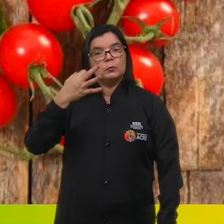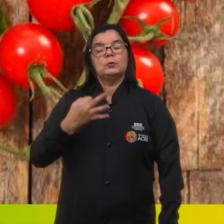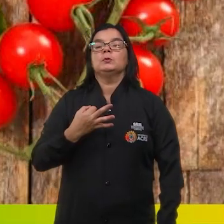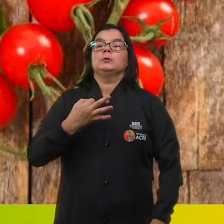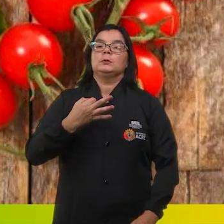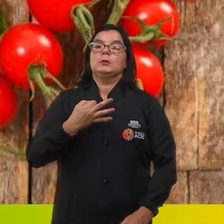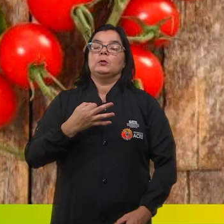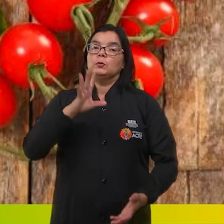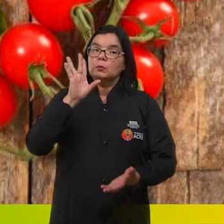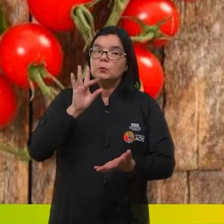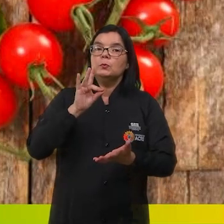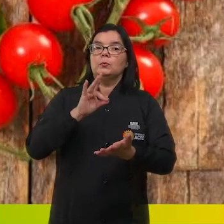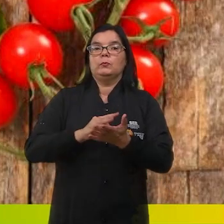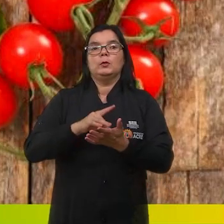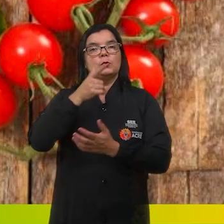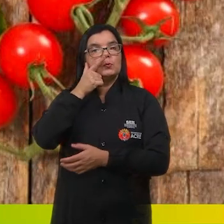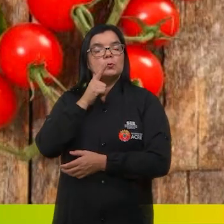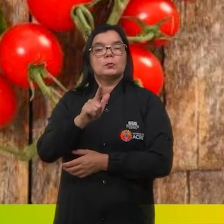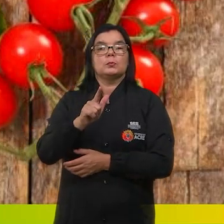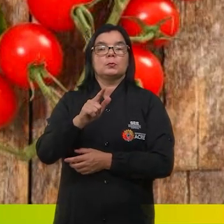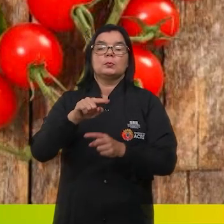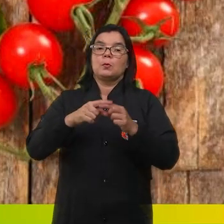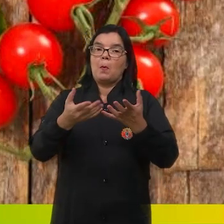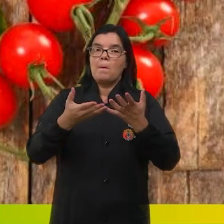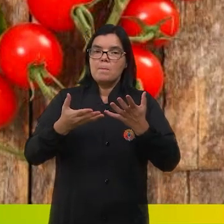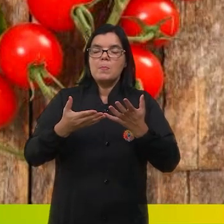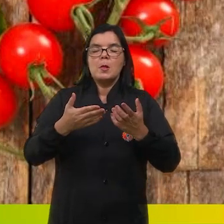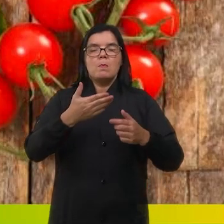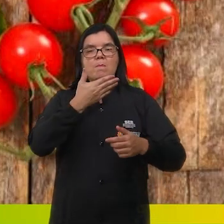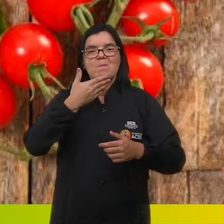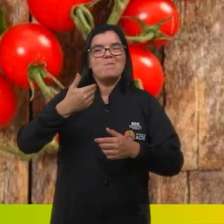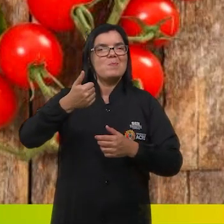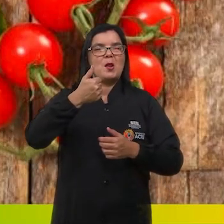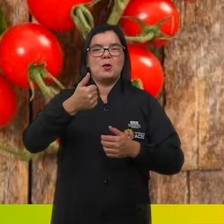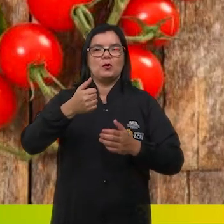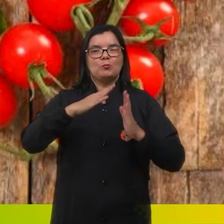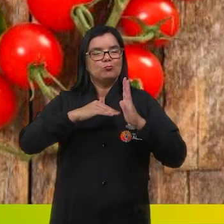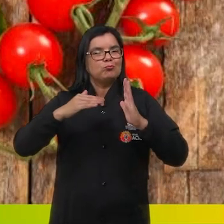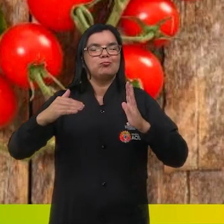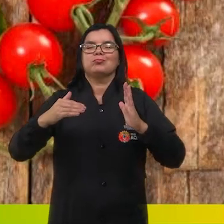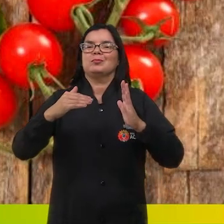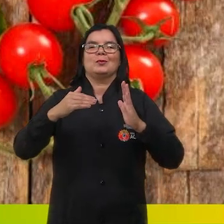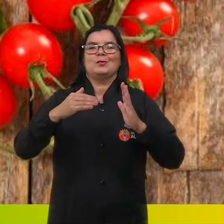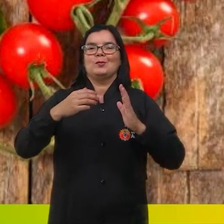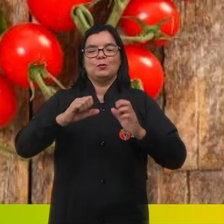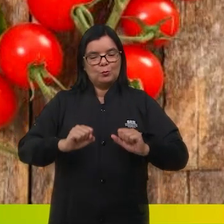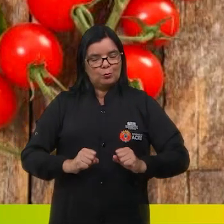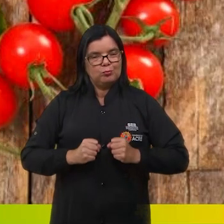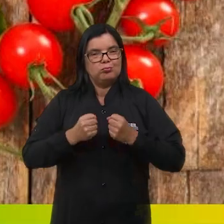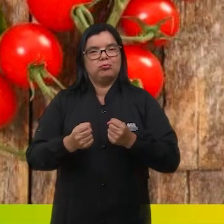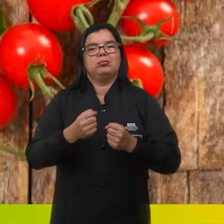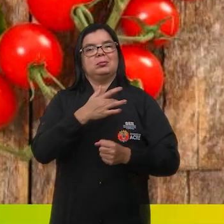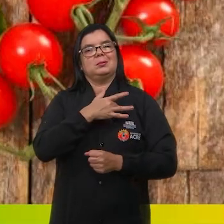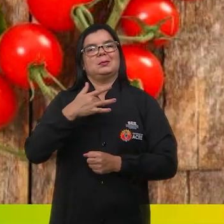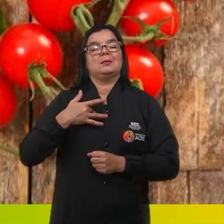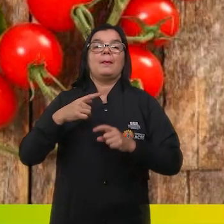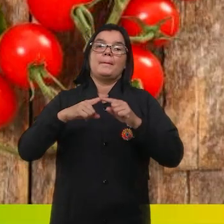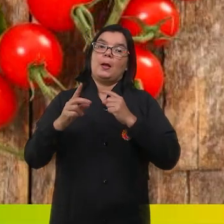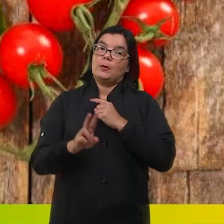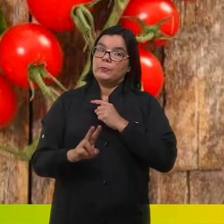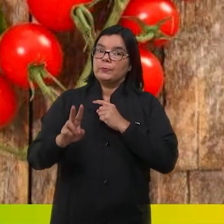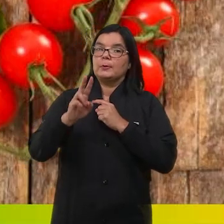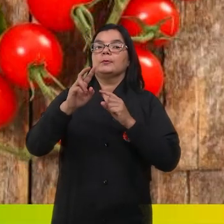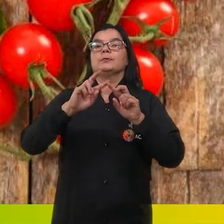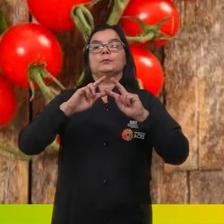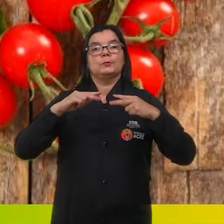sejam os verdadeiros campeões. A busca por performance não pode justificar o sacrifício da saúde e dos valores